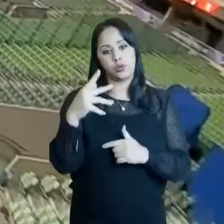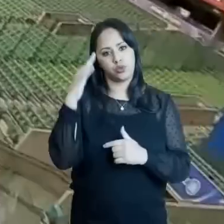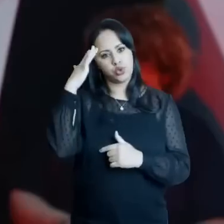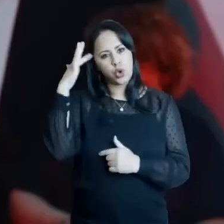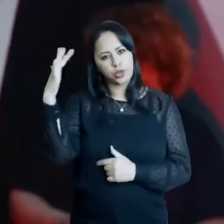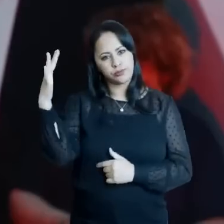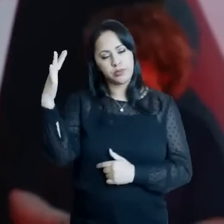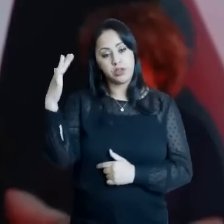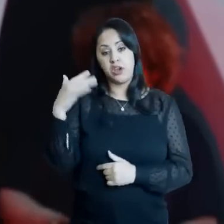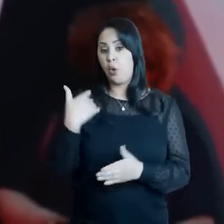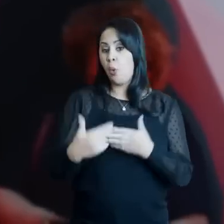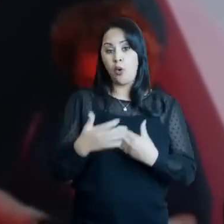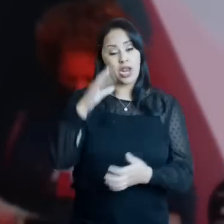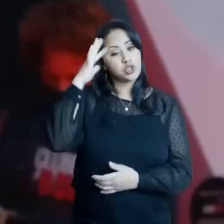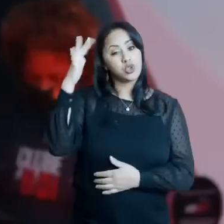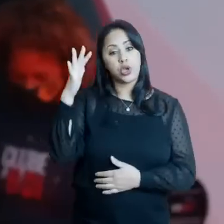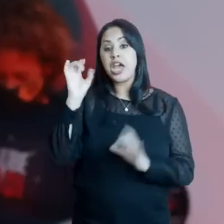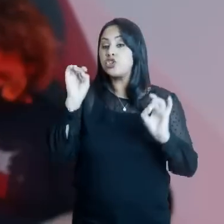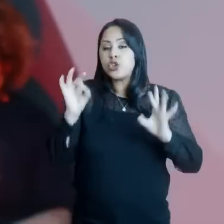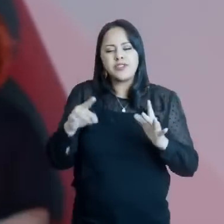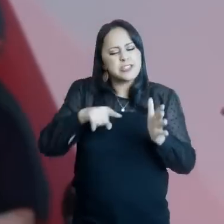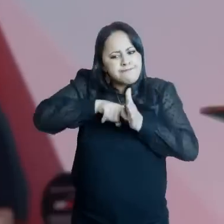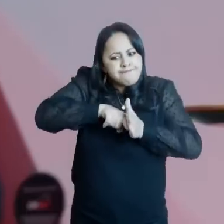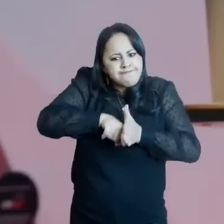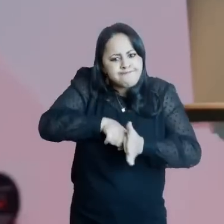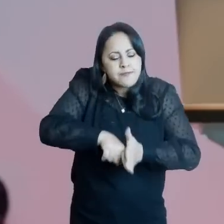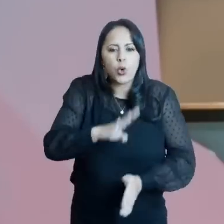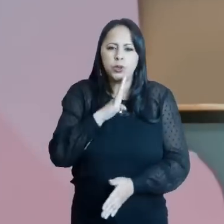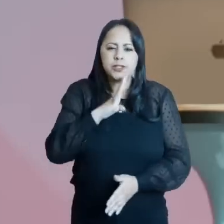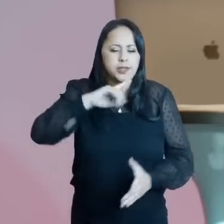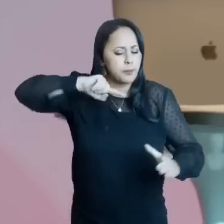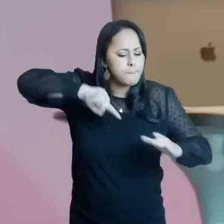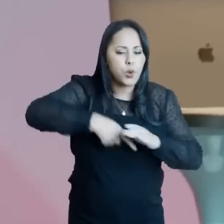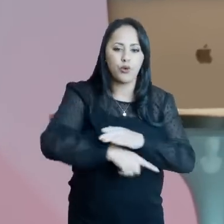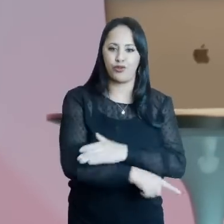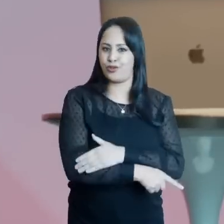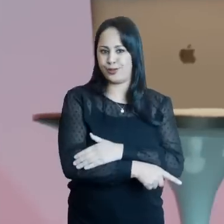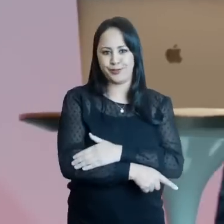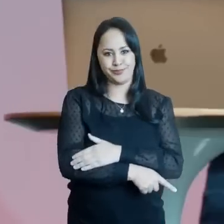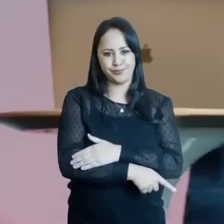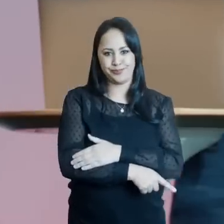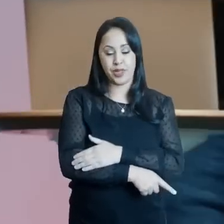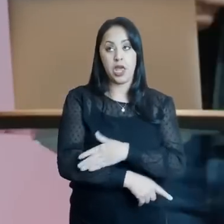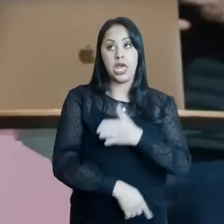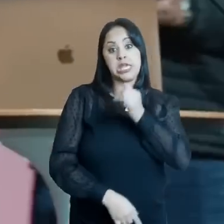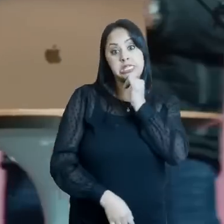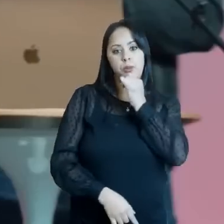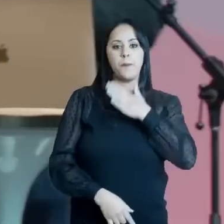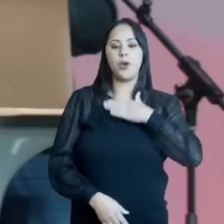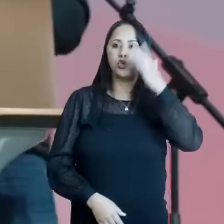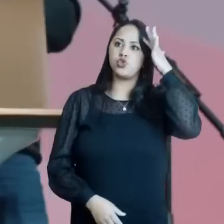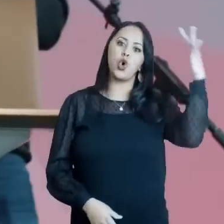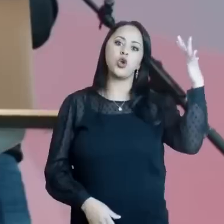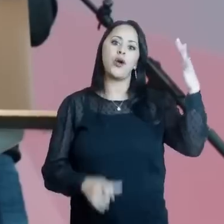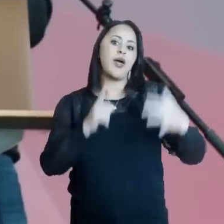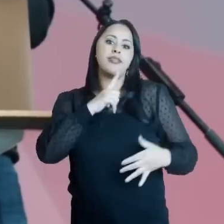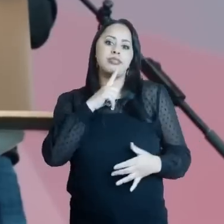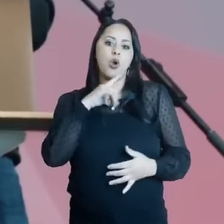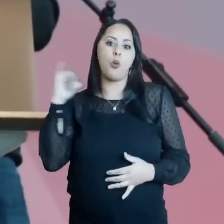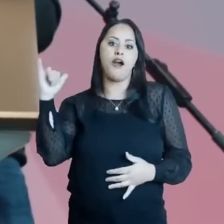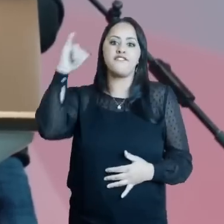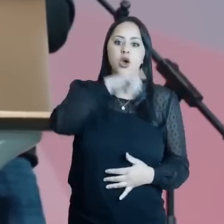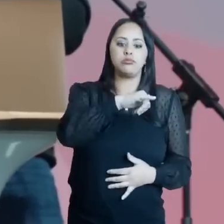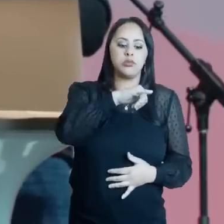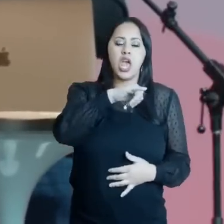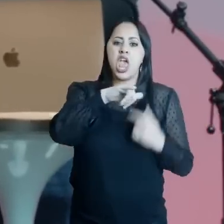tem qualquer sonho, para você realizar ele, é só você se tornar um especialista nele. Se torna um especialista. Meu sonho um dia era ter um avião. Eu me tornei um